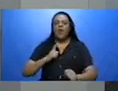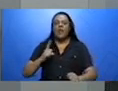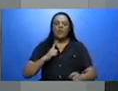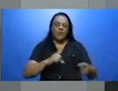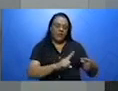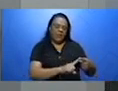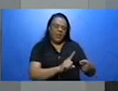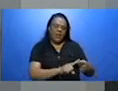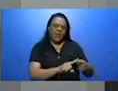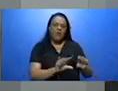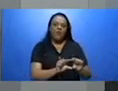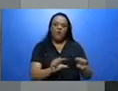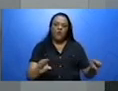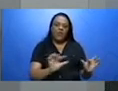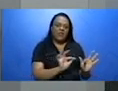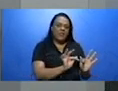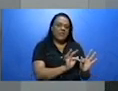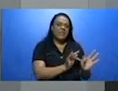Maria